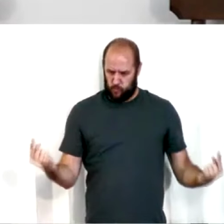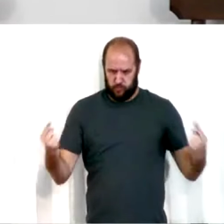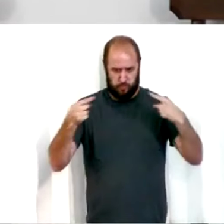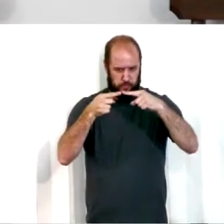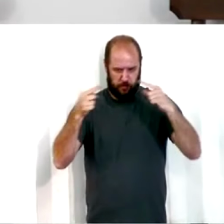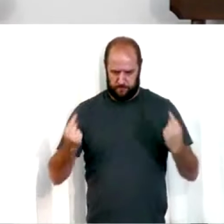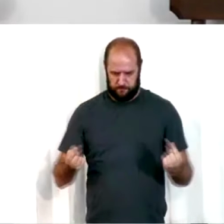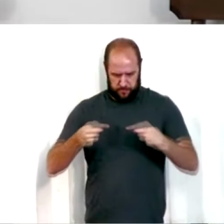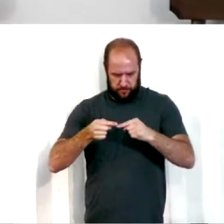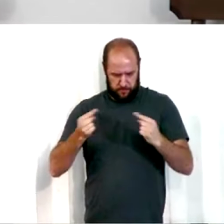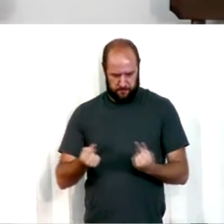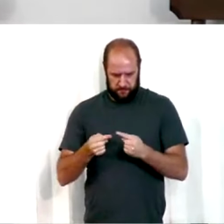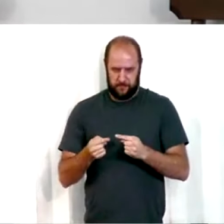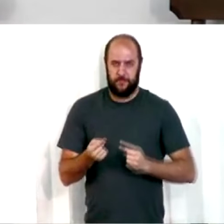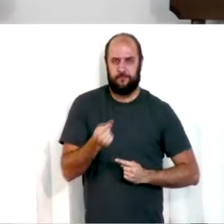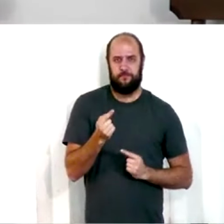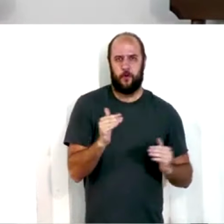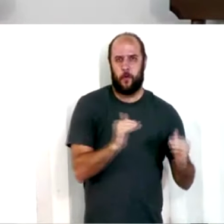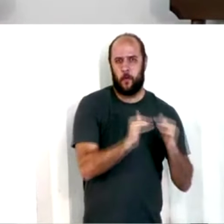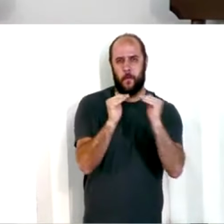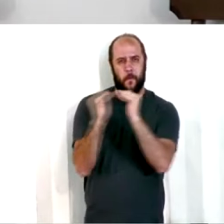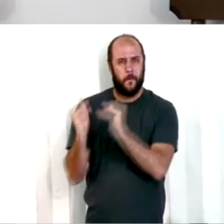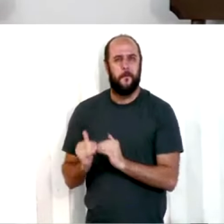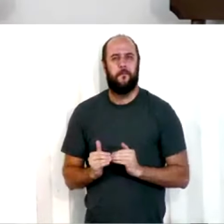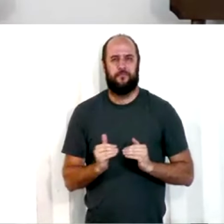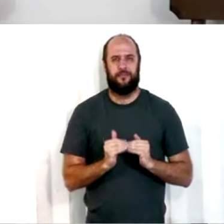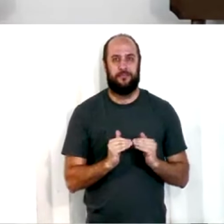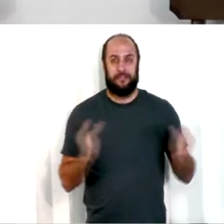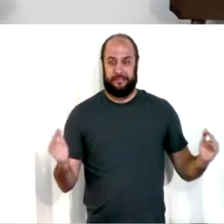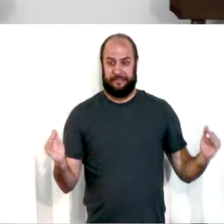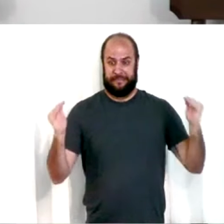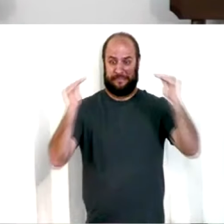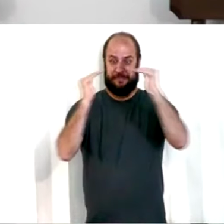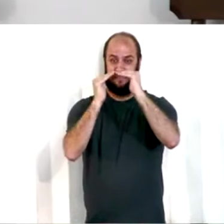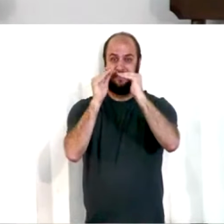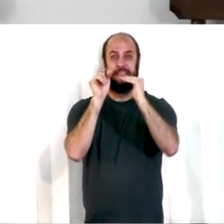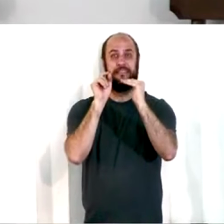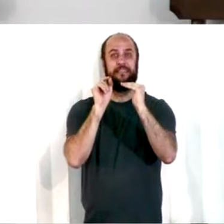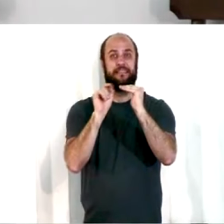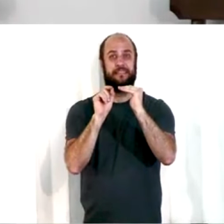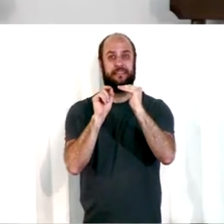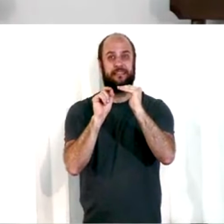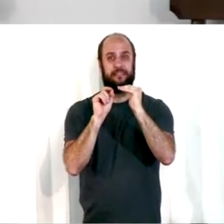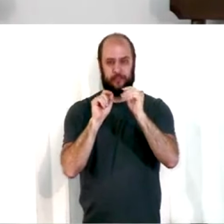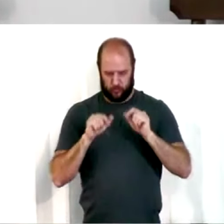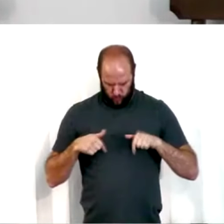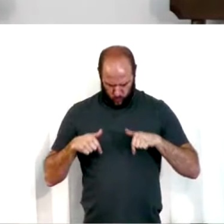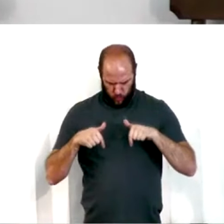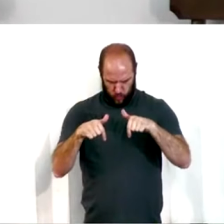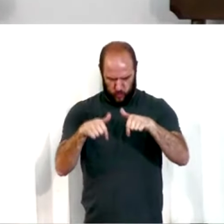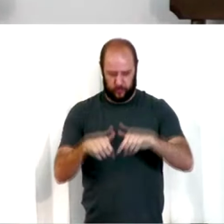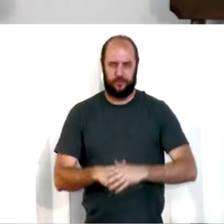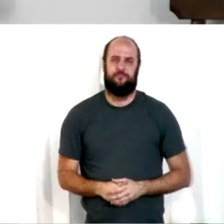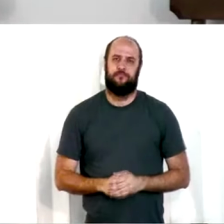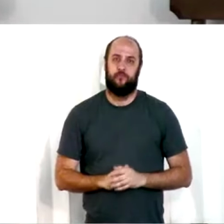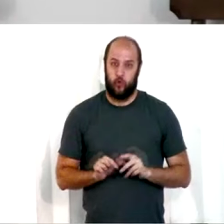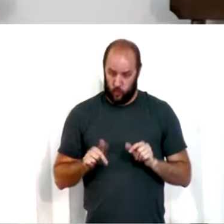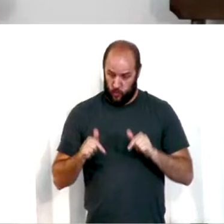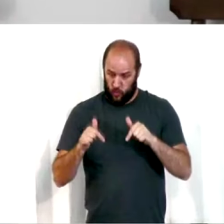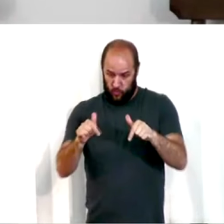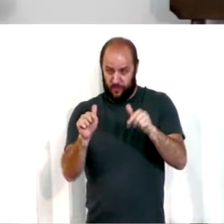vem. O que ficou no ponto alto do texto? O que ficou lá em cima do arco? A luta de Paulo. A luta de Paulo é o